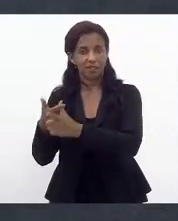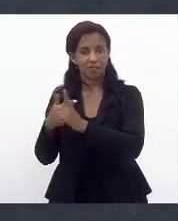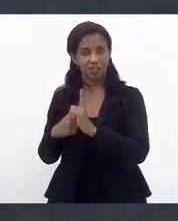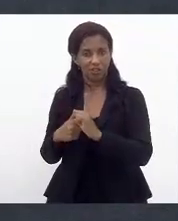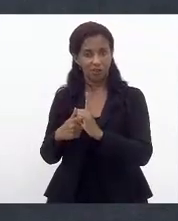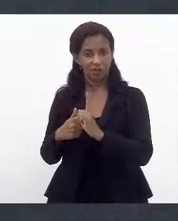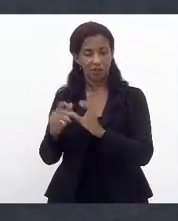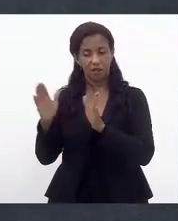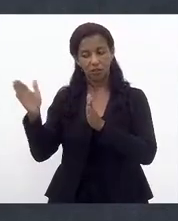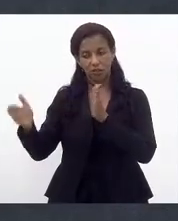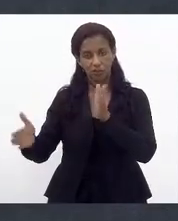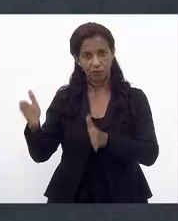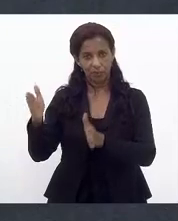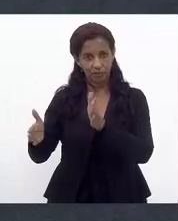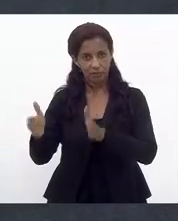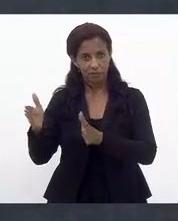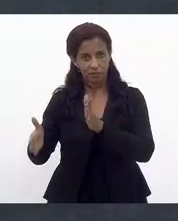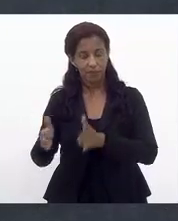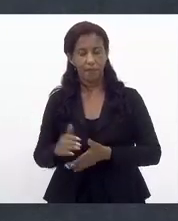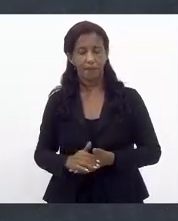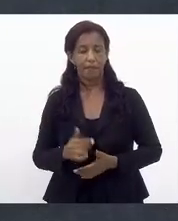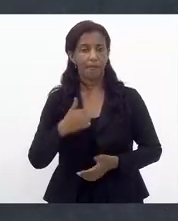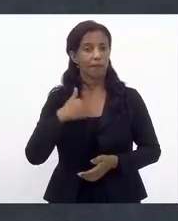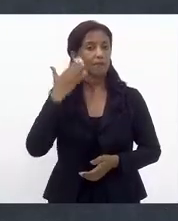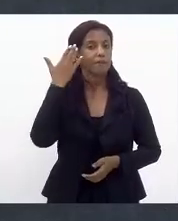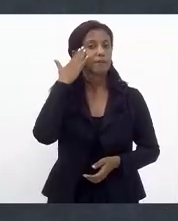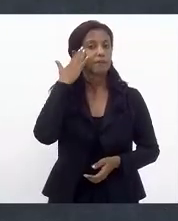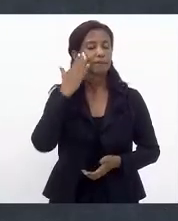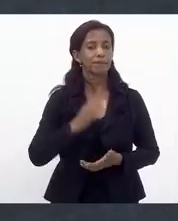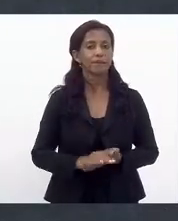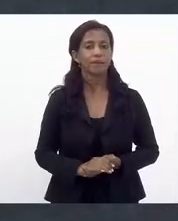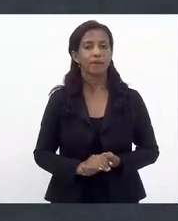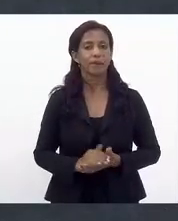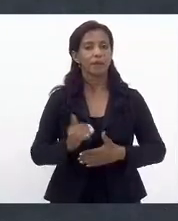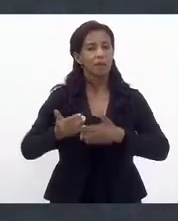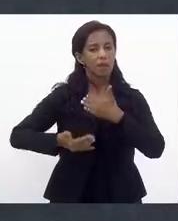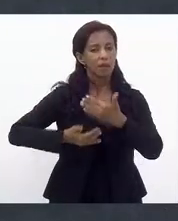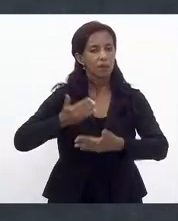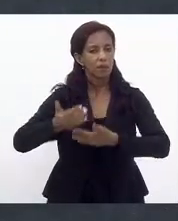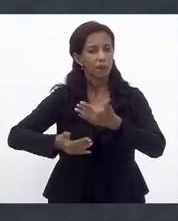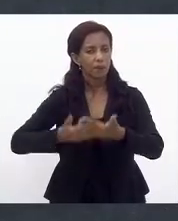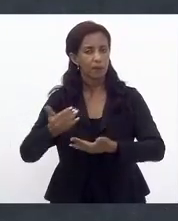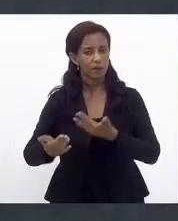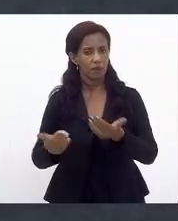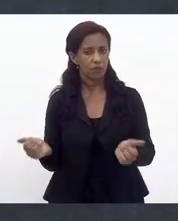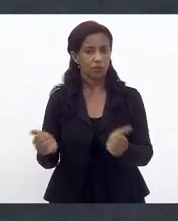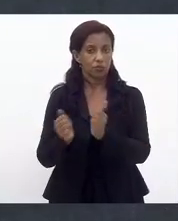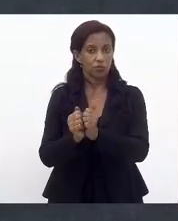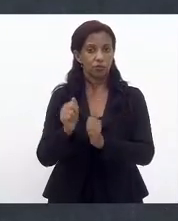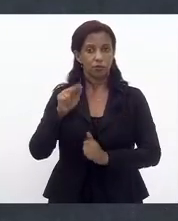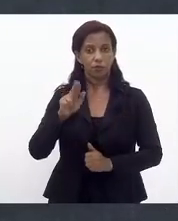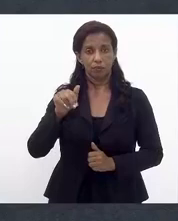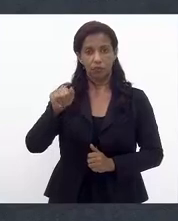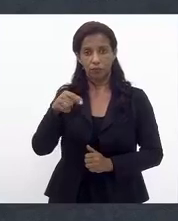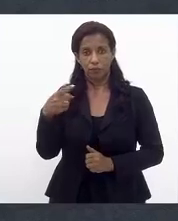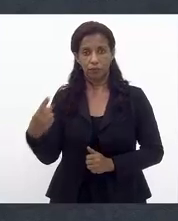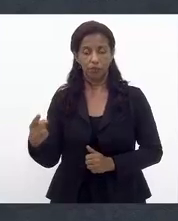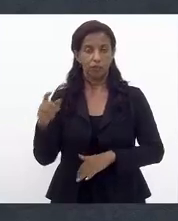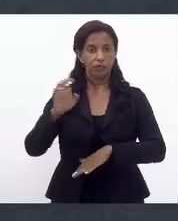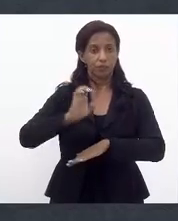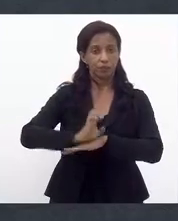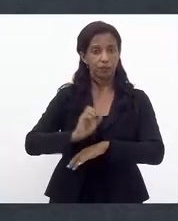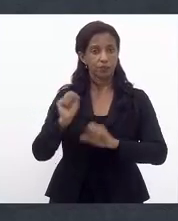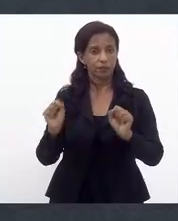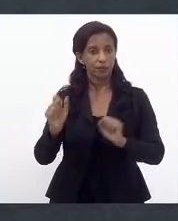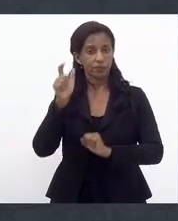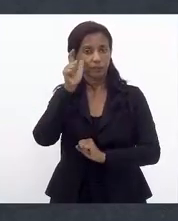de um determinado período e eu entendo que um processo de renegociação com a união para o estado possa